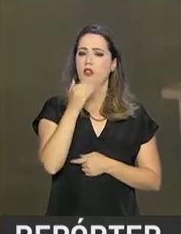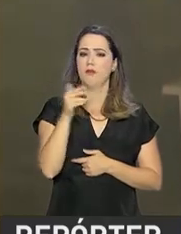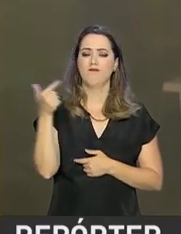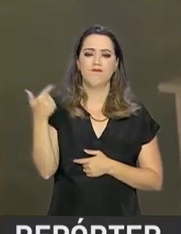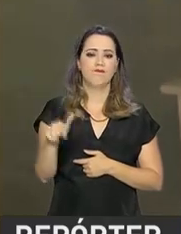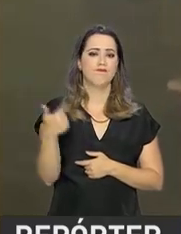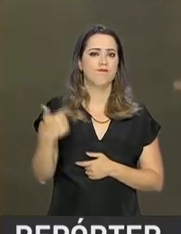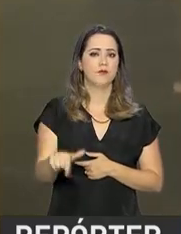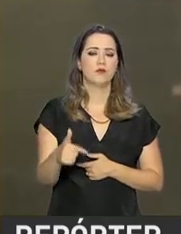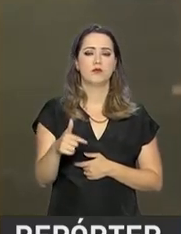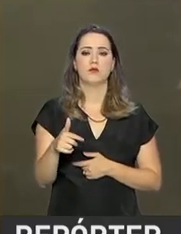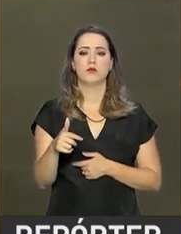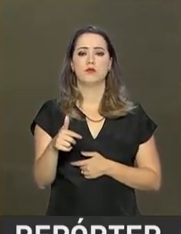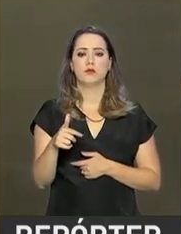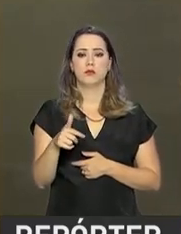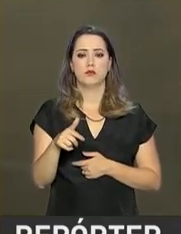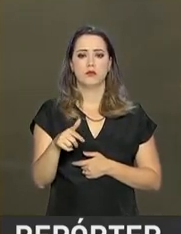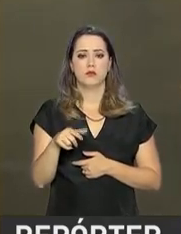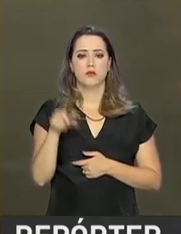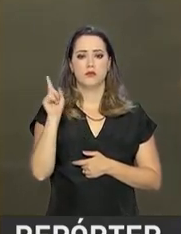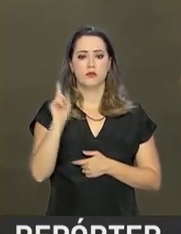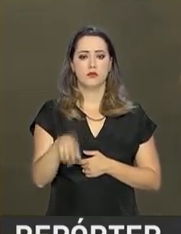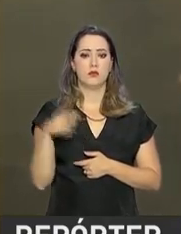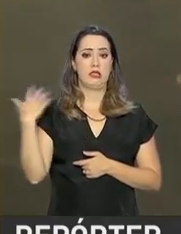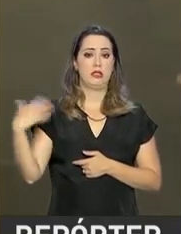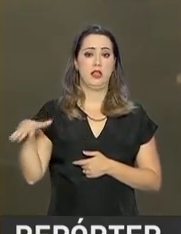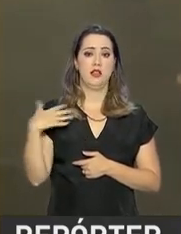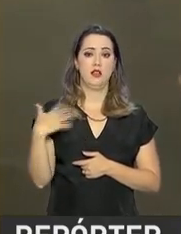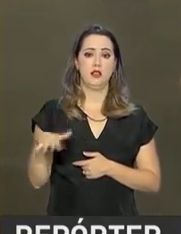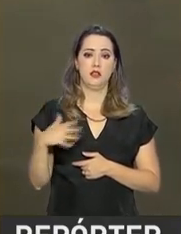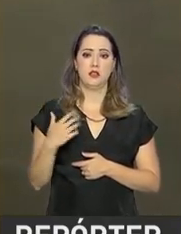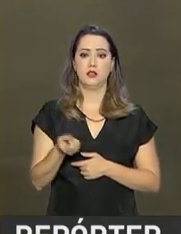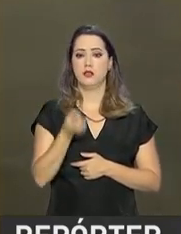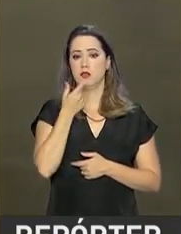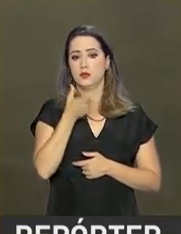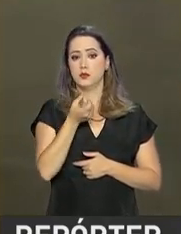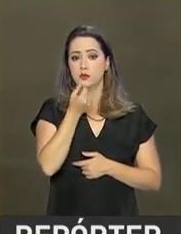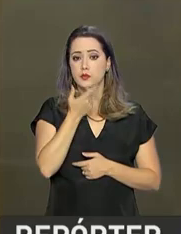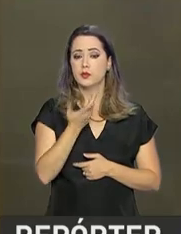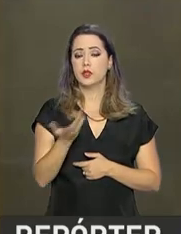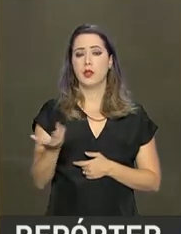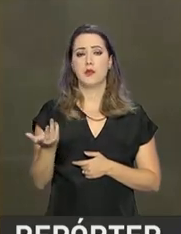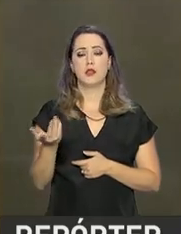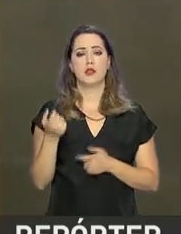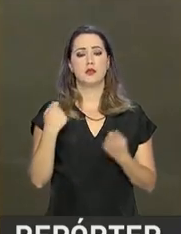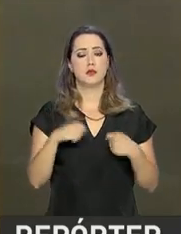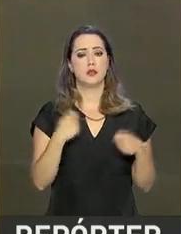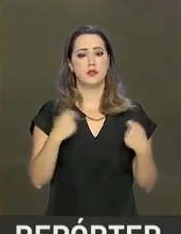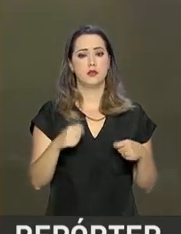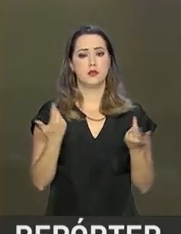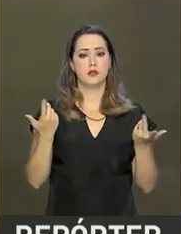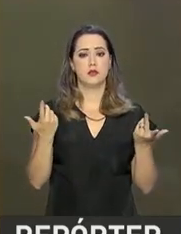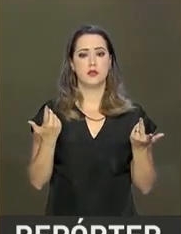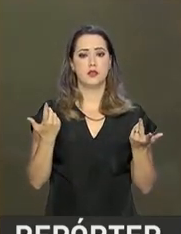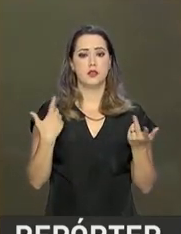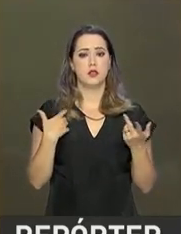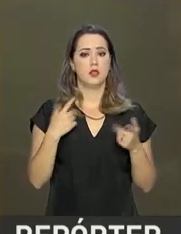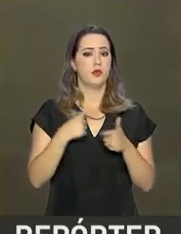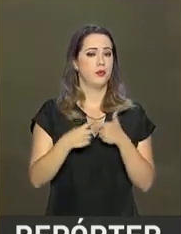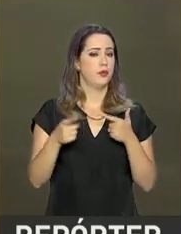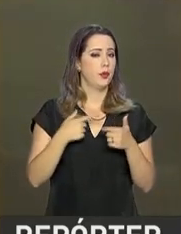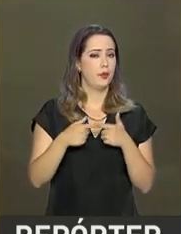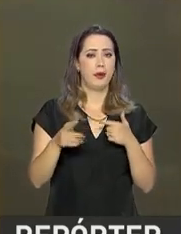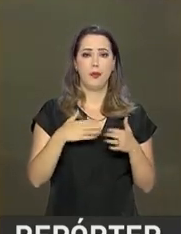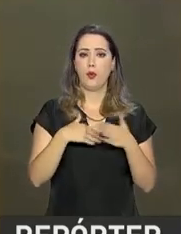os alimentos, é muito caro. E medicamento, no caso remédio, quando as pessoas precisam, quando está uma infecção,